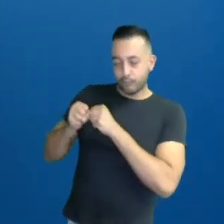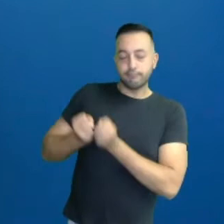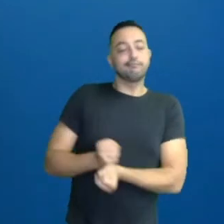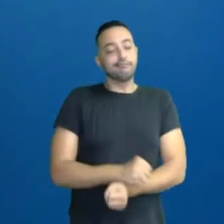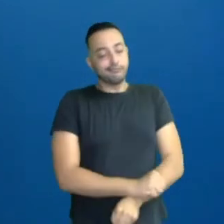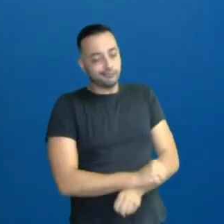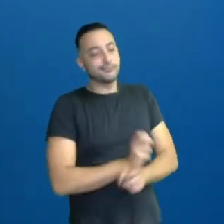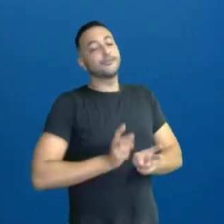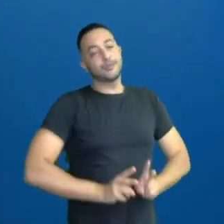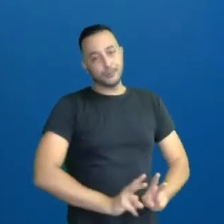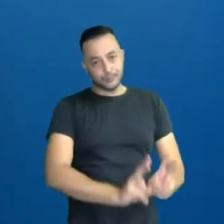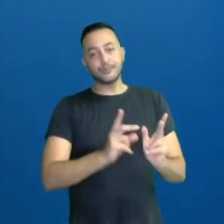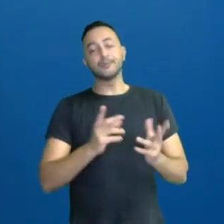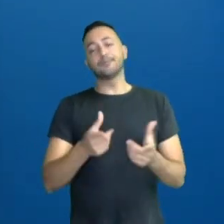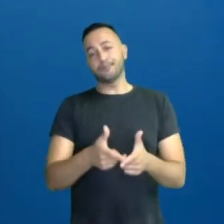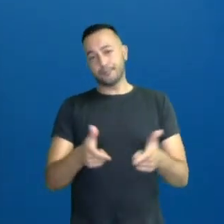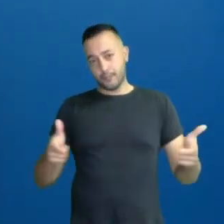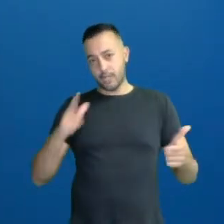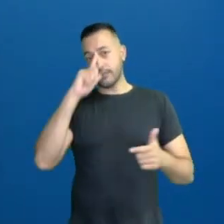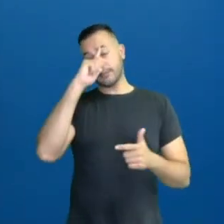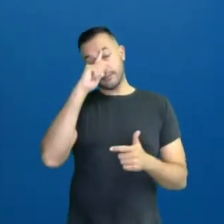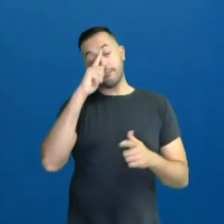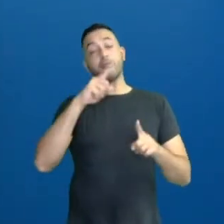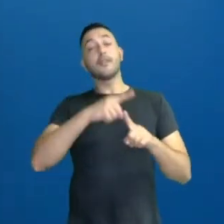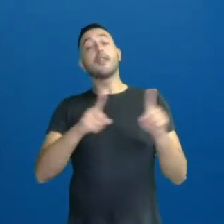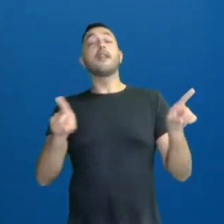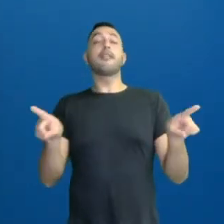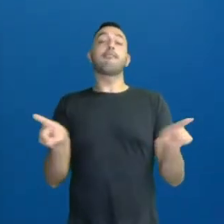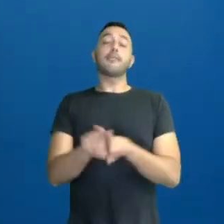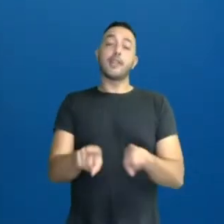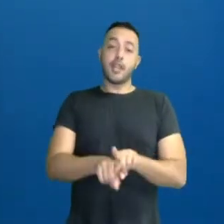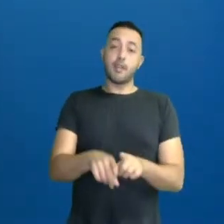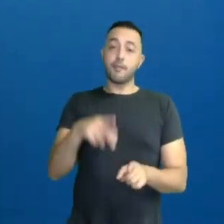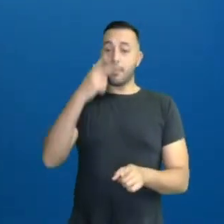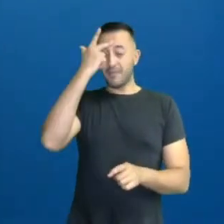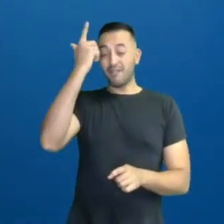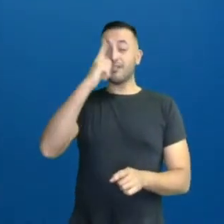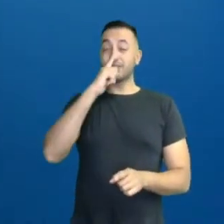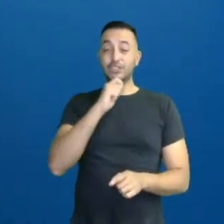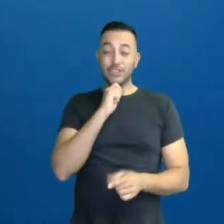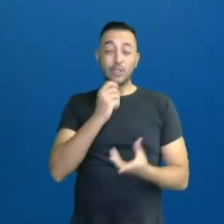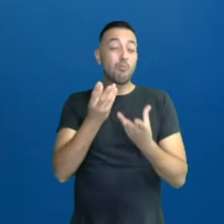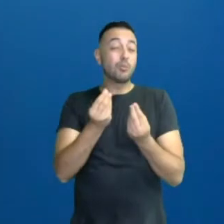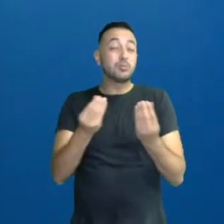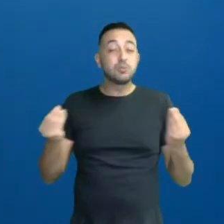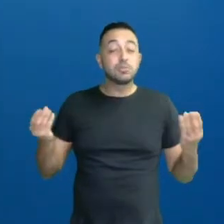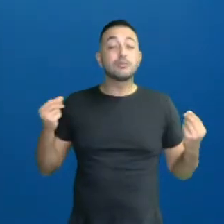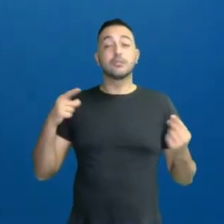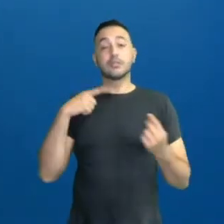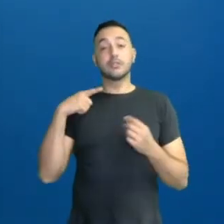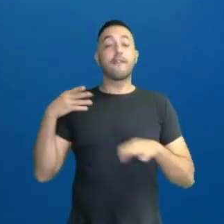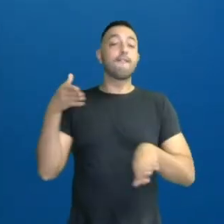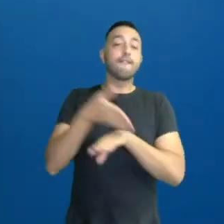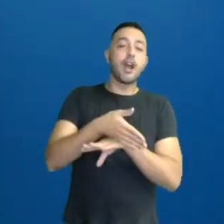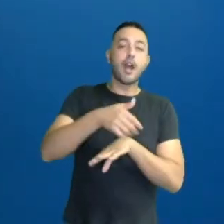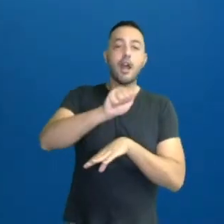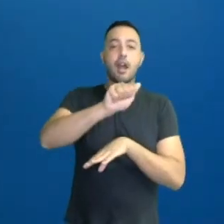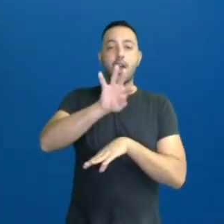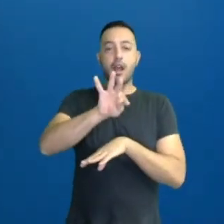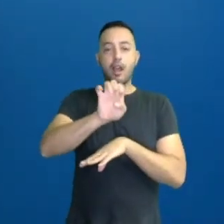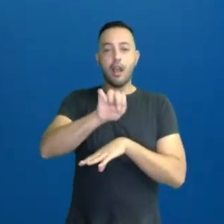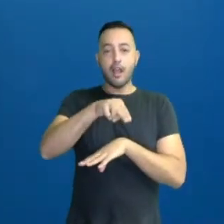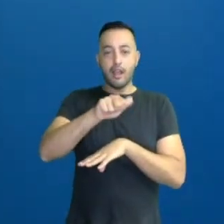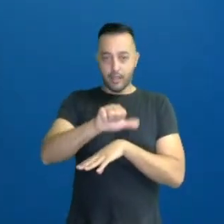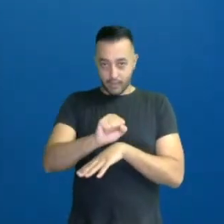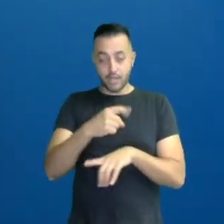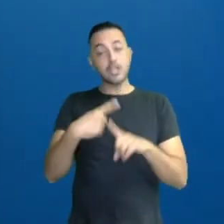grande parcela da população grega. Tal qual de estrangeiros. Muitos estrangeiros iam para Atenas, por ser a cidade que